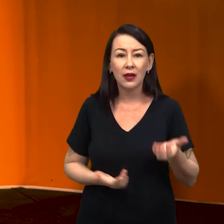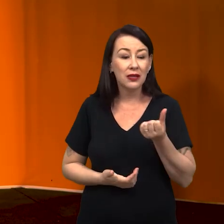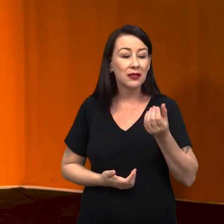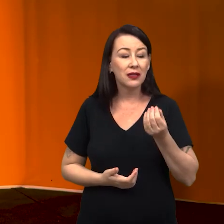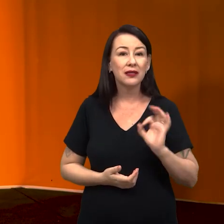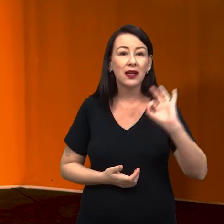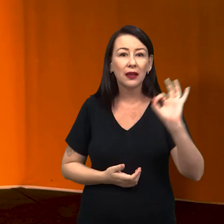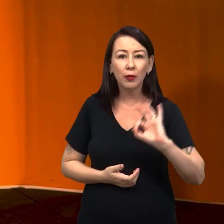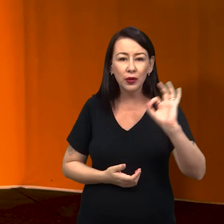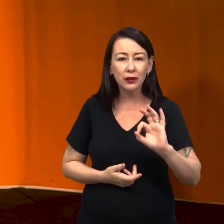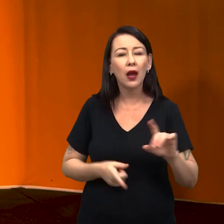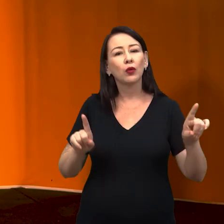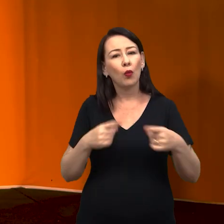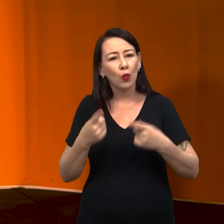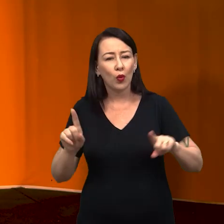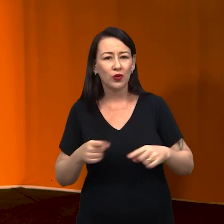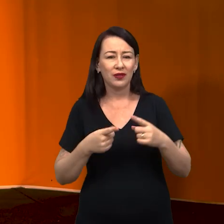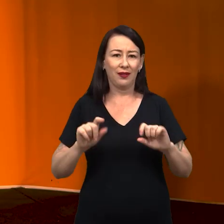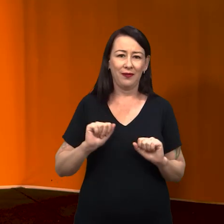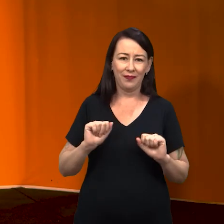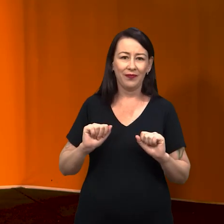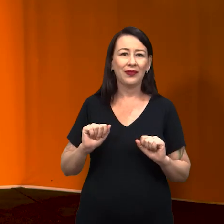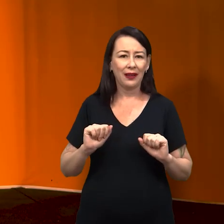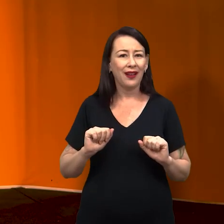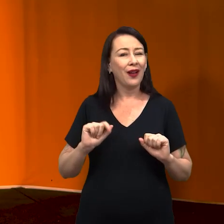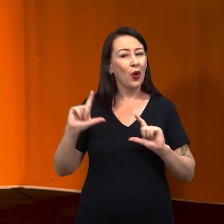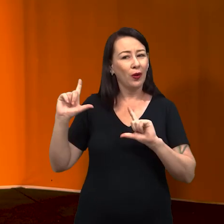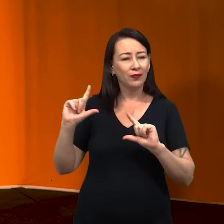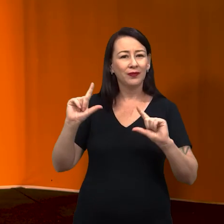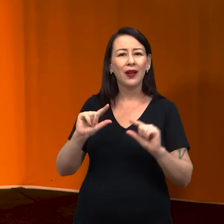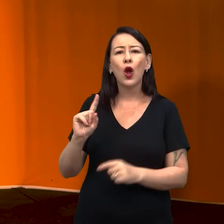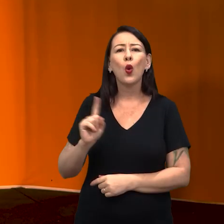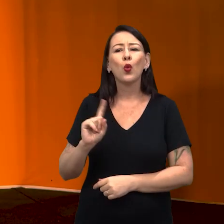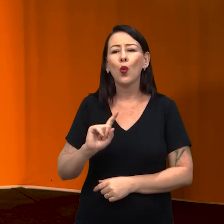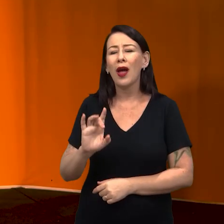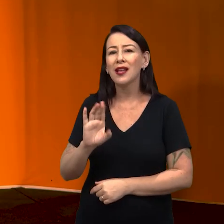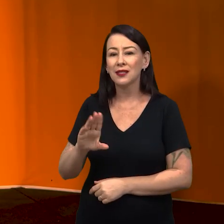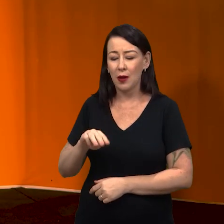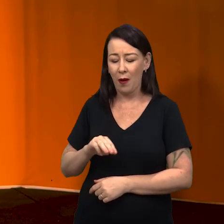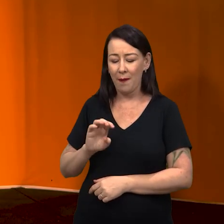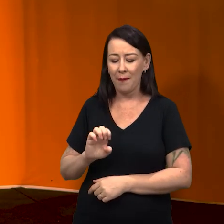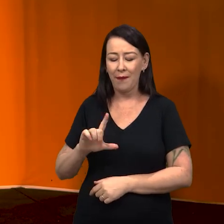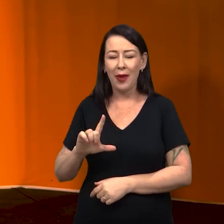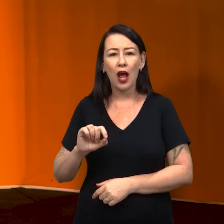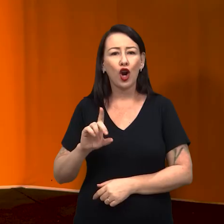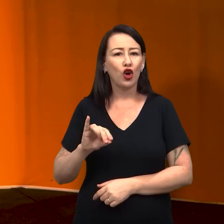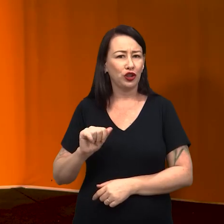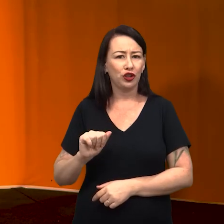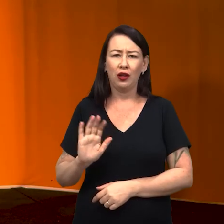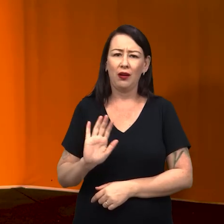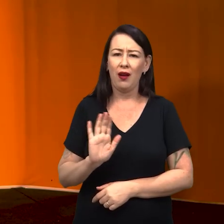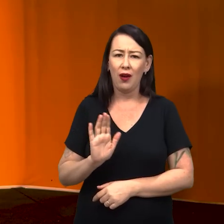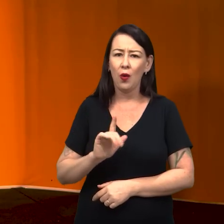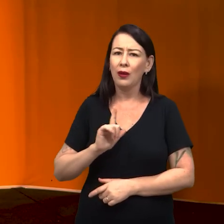foi cantado. E não é melodias simples, melodias complexas,